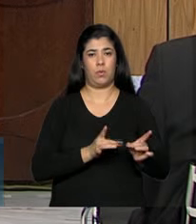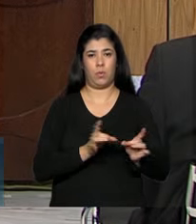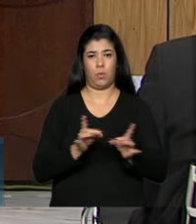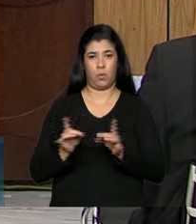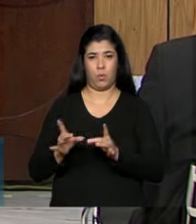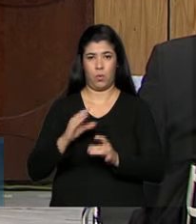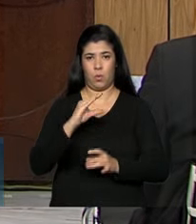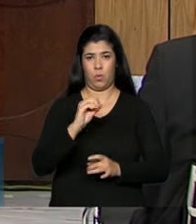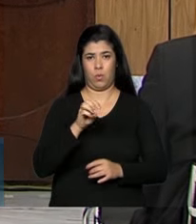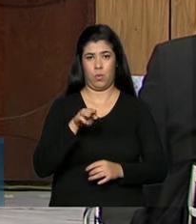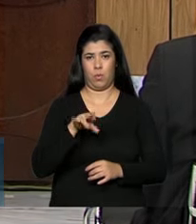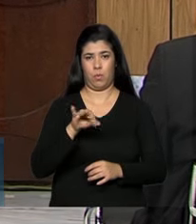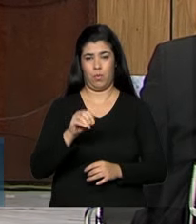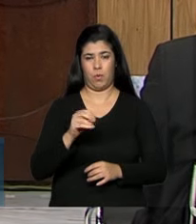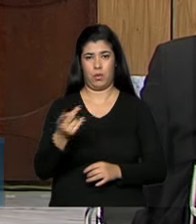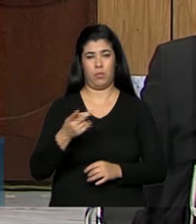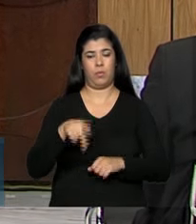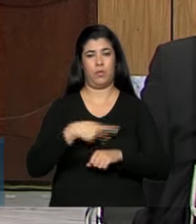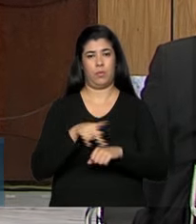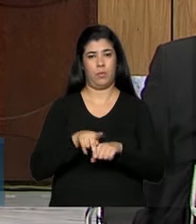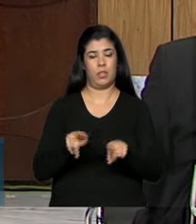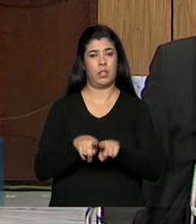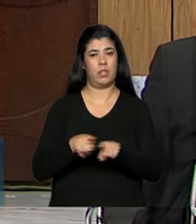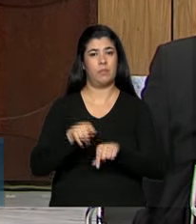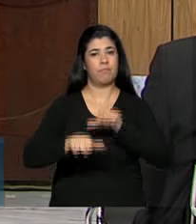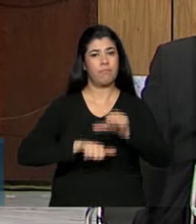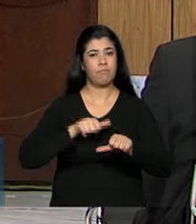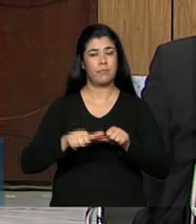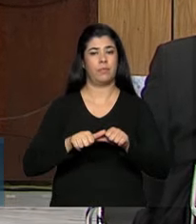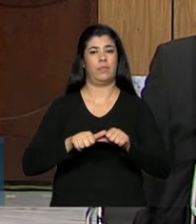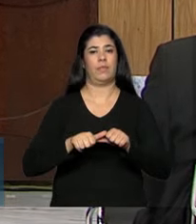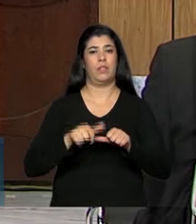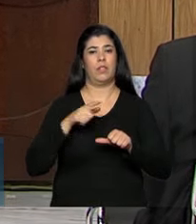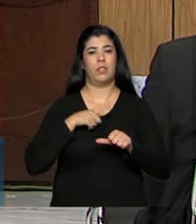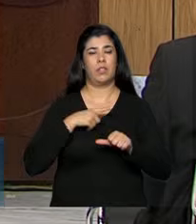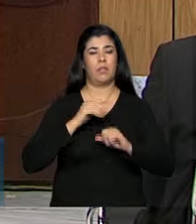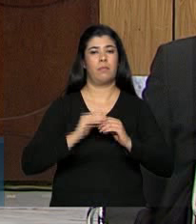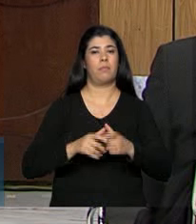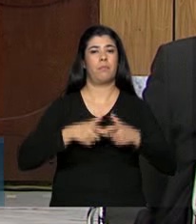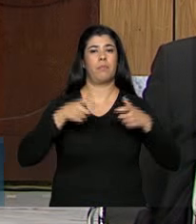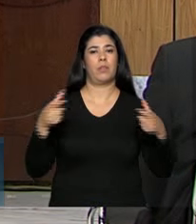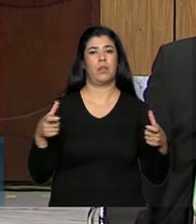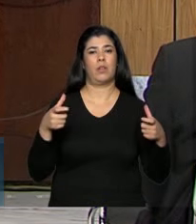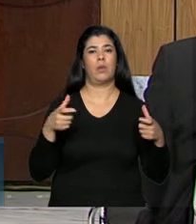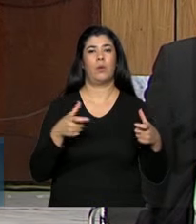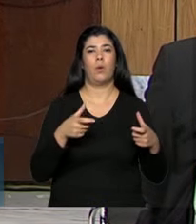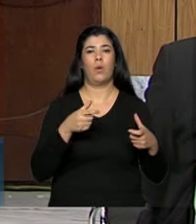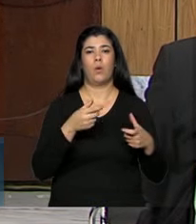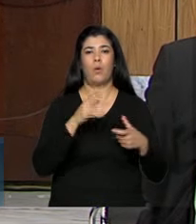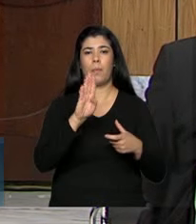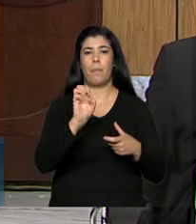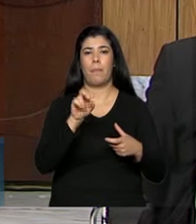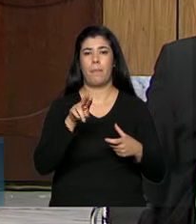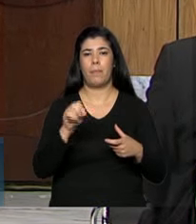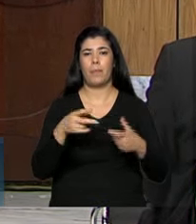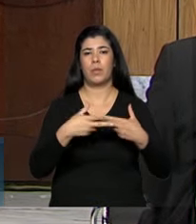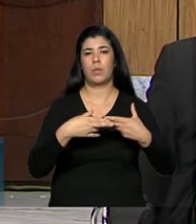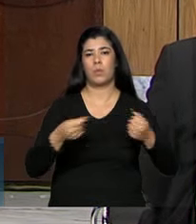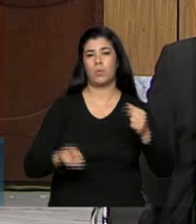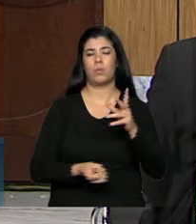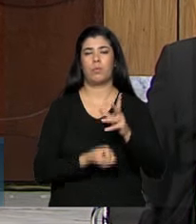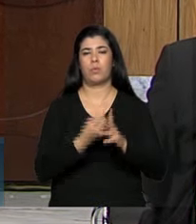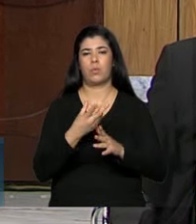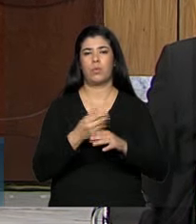em diversificá-lo, incrementando a participação de bens de maior valor agregado na pauta de